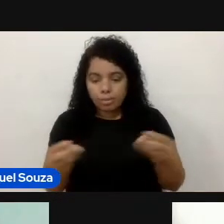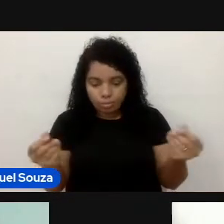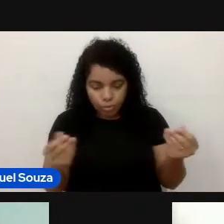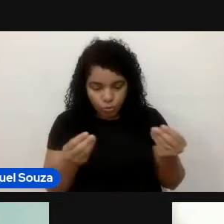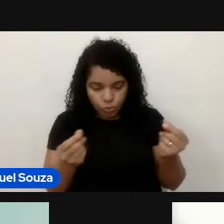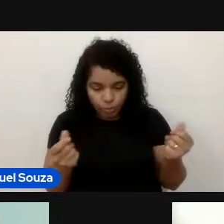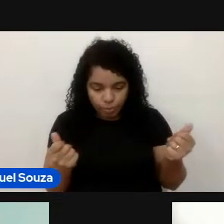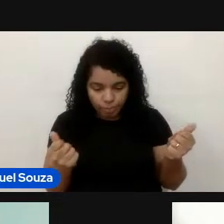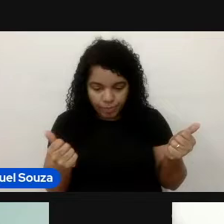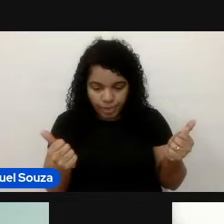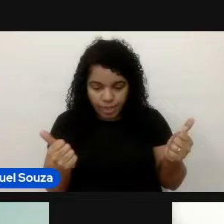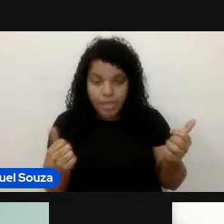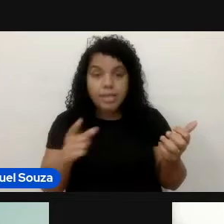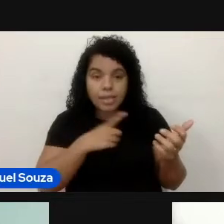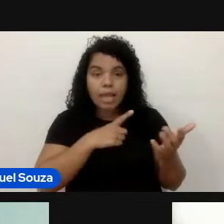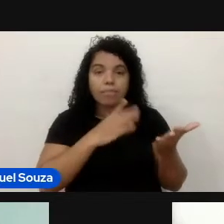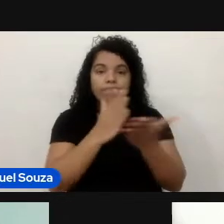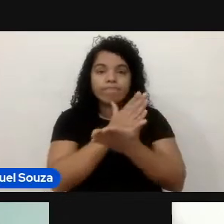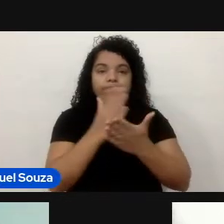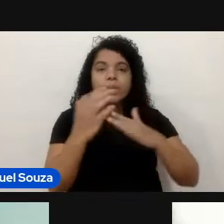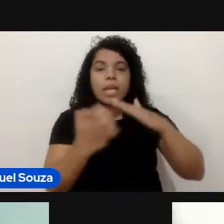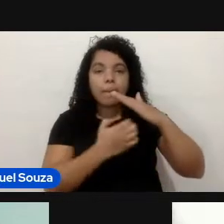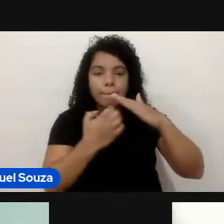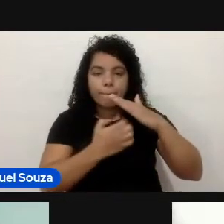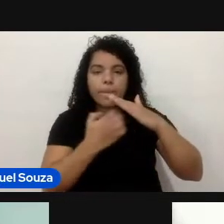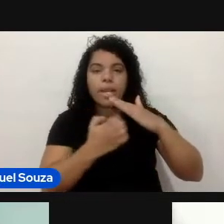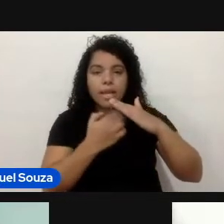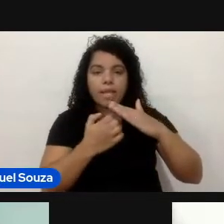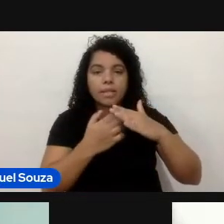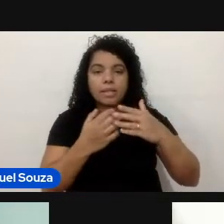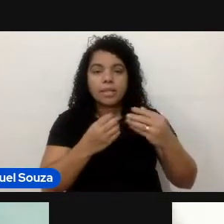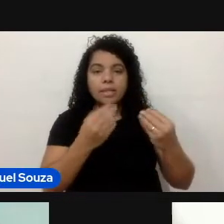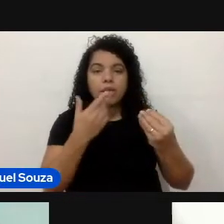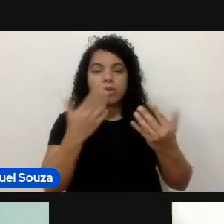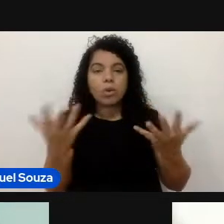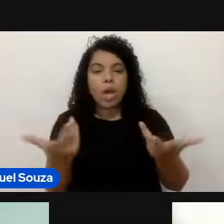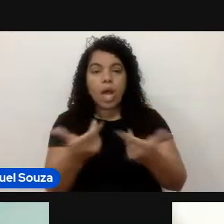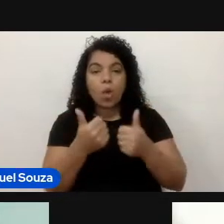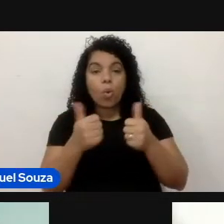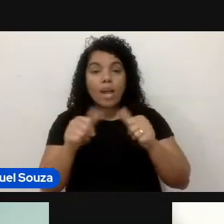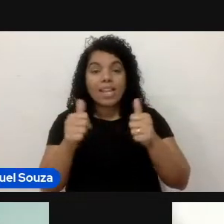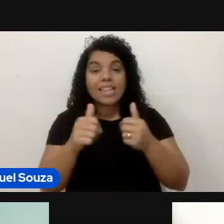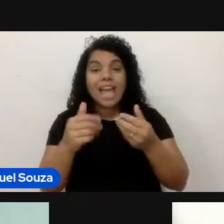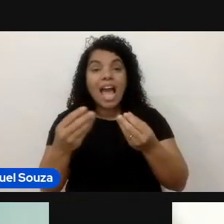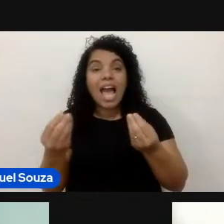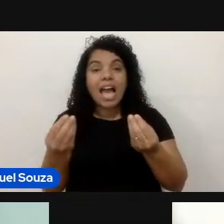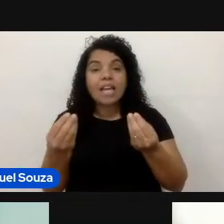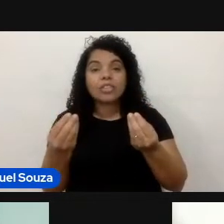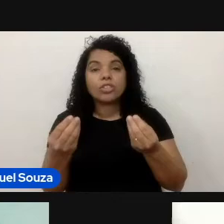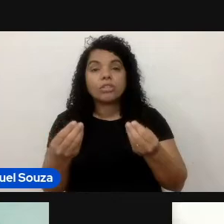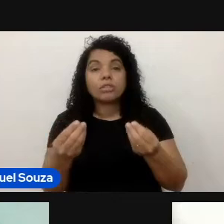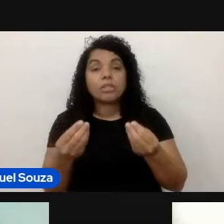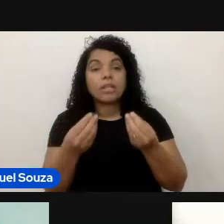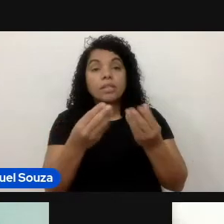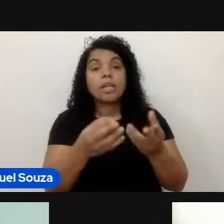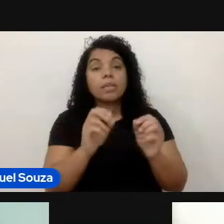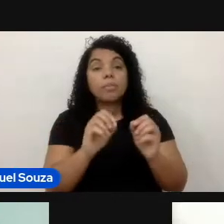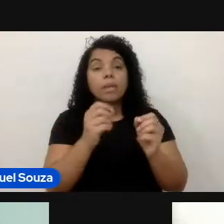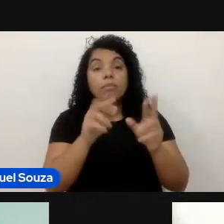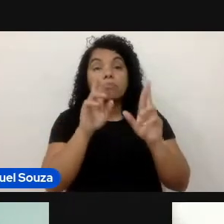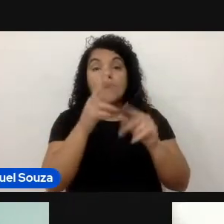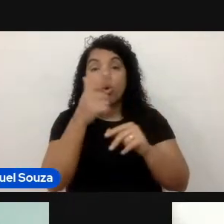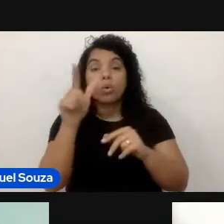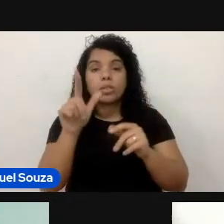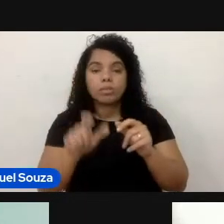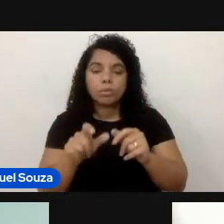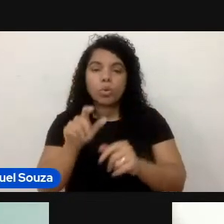Existem algumas empresas que estão trazendo a atribuição da qualidade para outros papéis, como o papel de engenheiro.